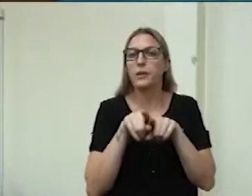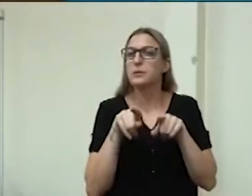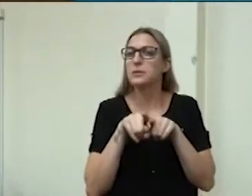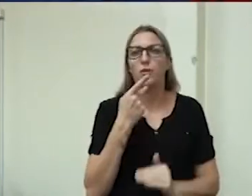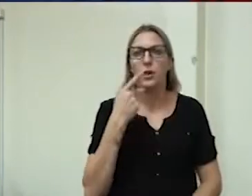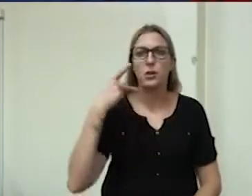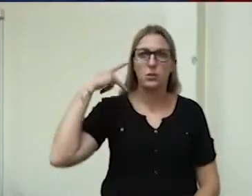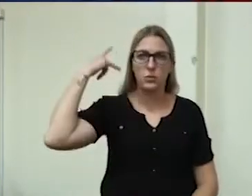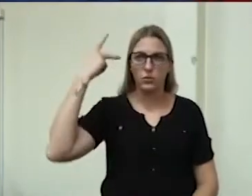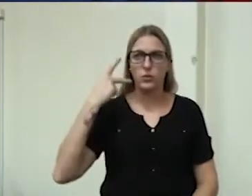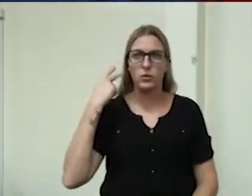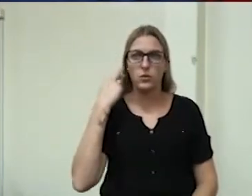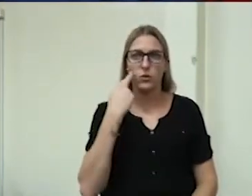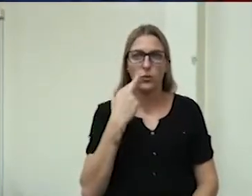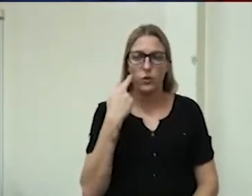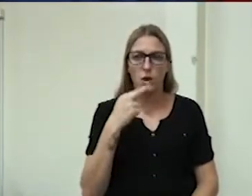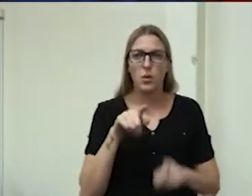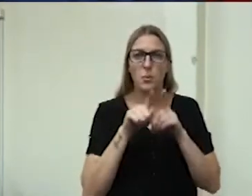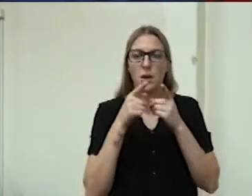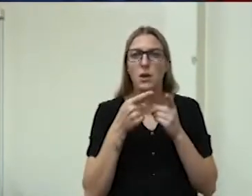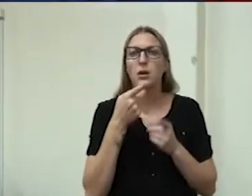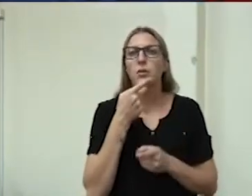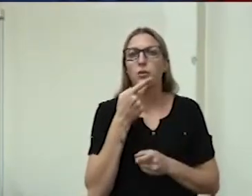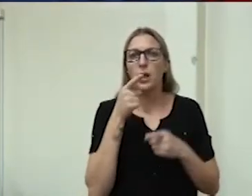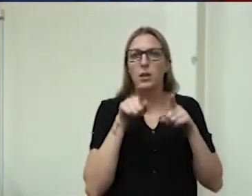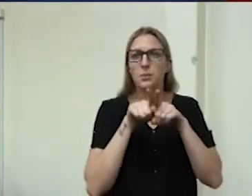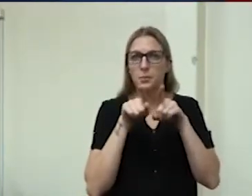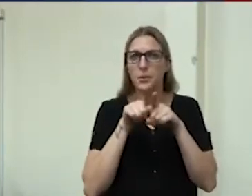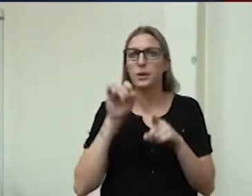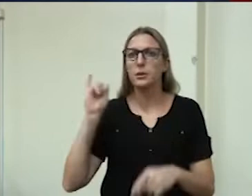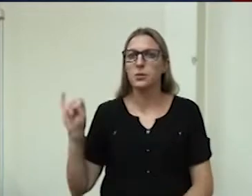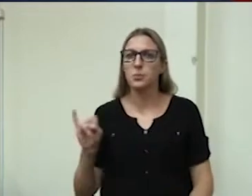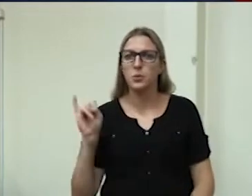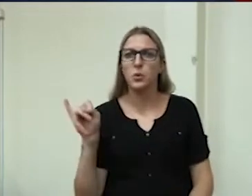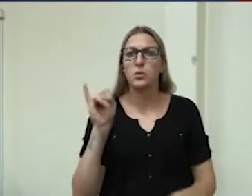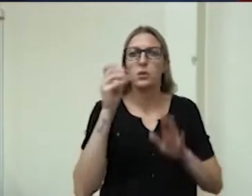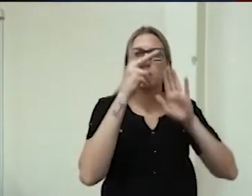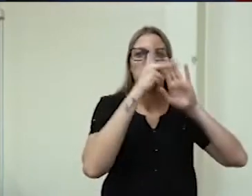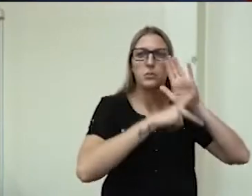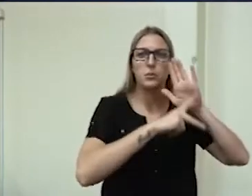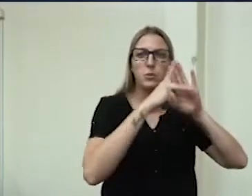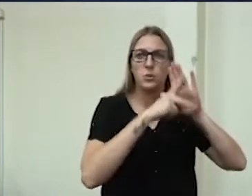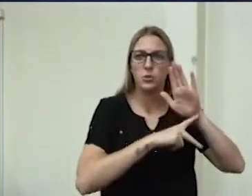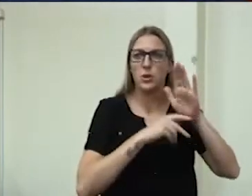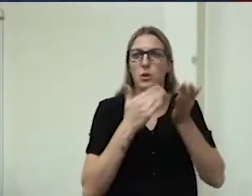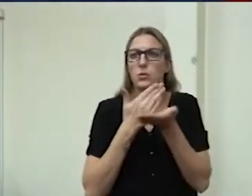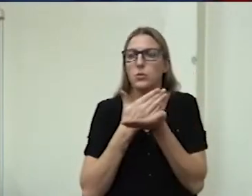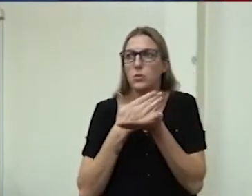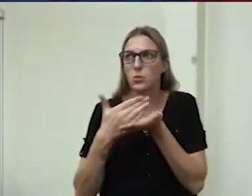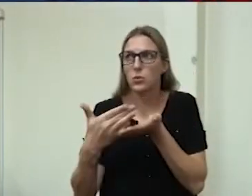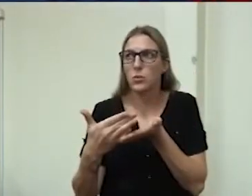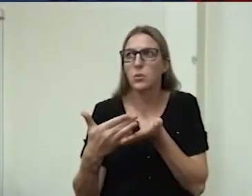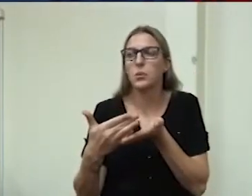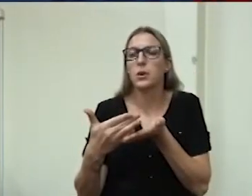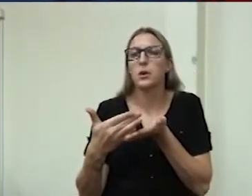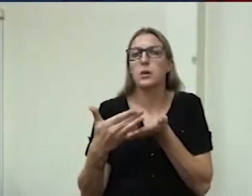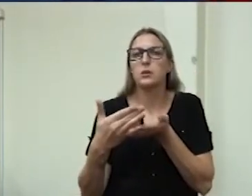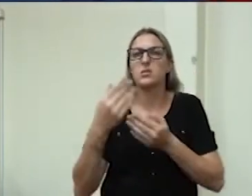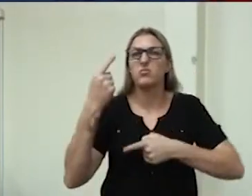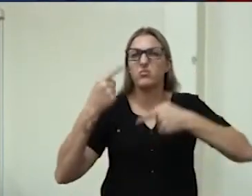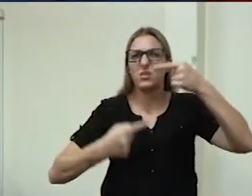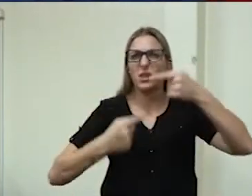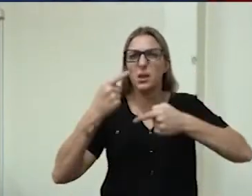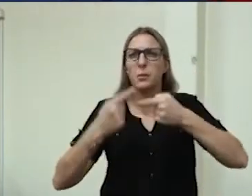aqui na nossa região. Só reafirmar e reforçar aqui a importância desse projeto, um projeto que inicia já há um bom tempo no debate